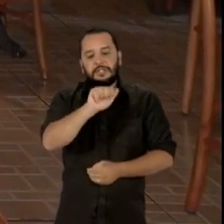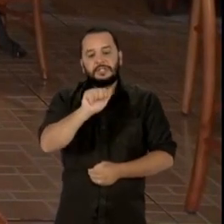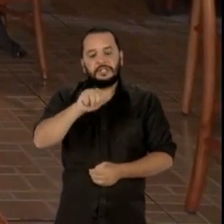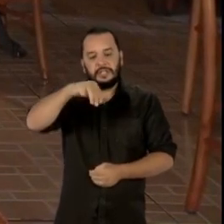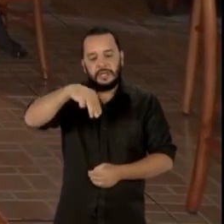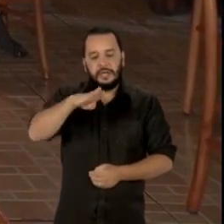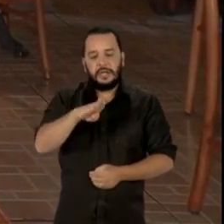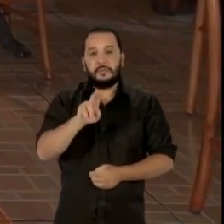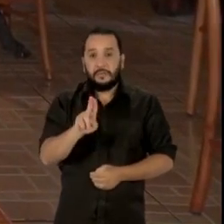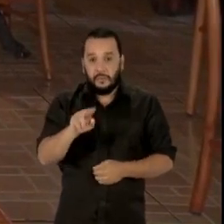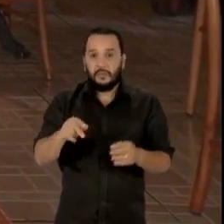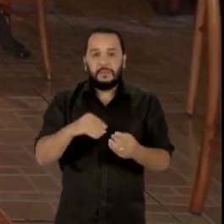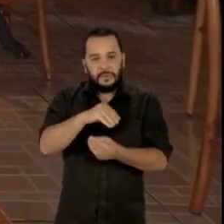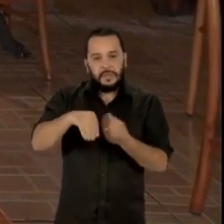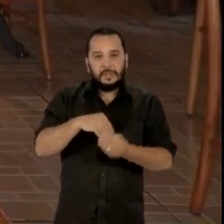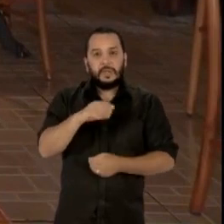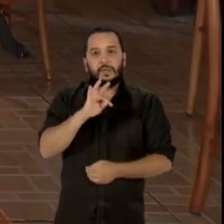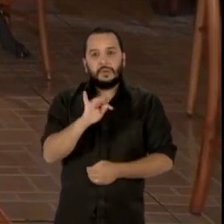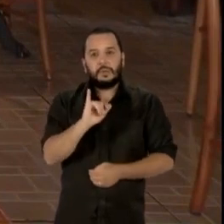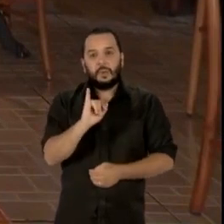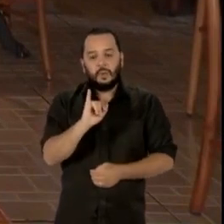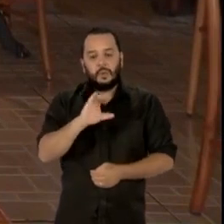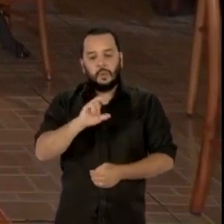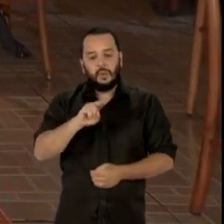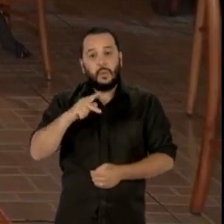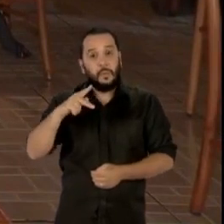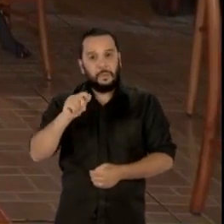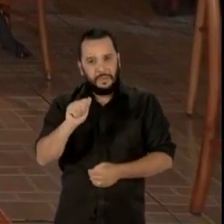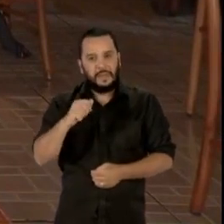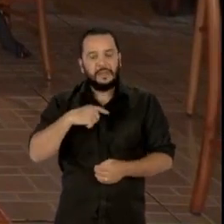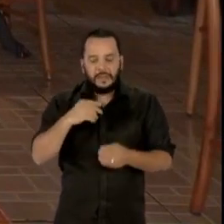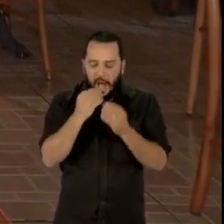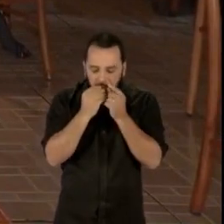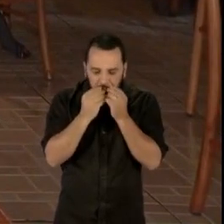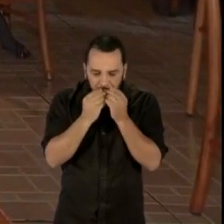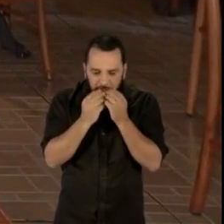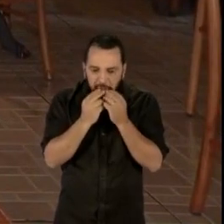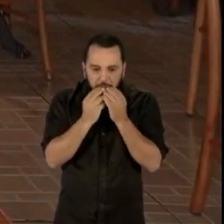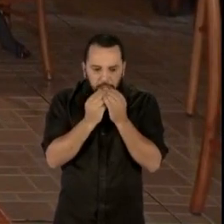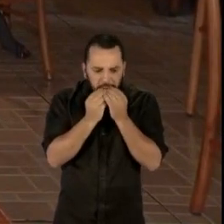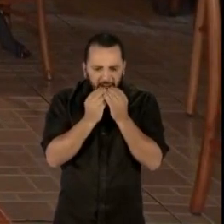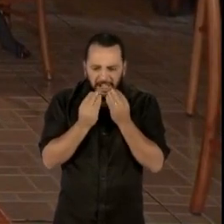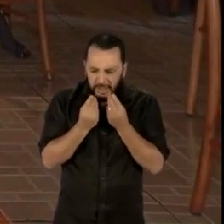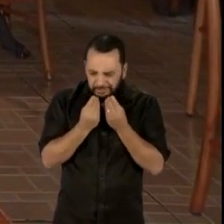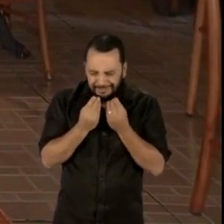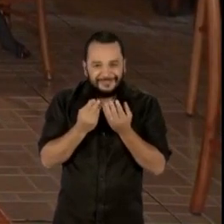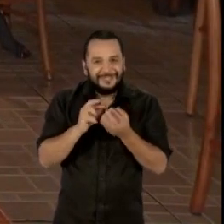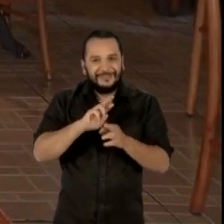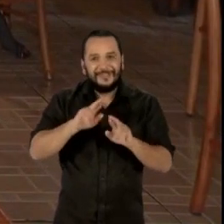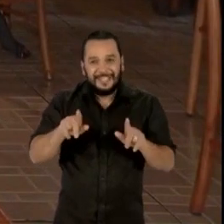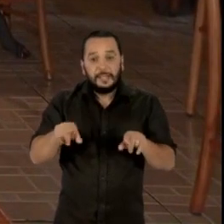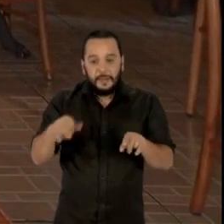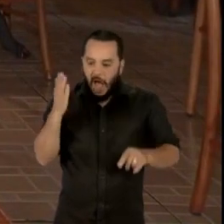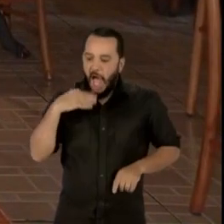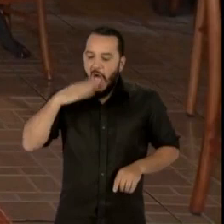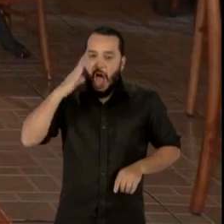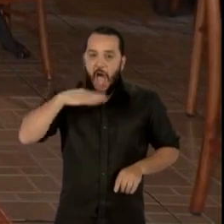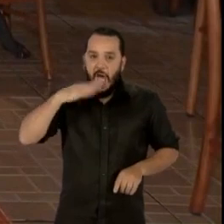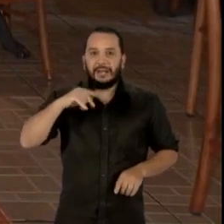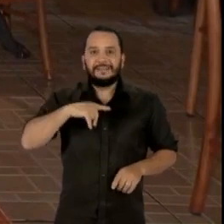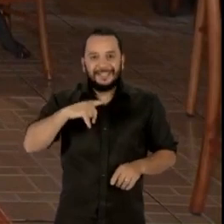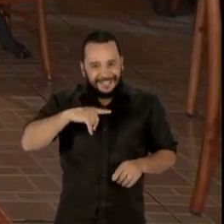tucupi é uma certa a dormência na boca e também o camarão seco para quem curte pimenta peça aqui ó a dish